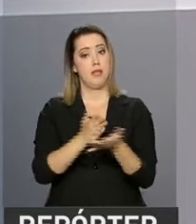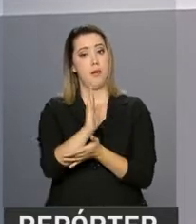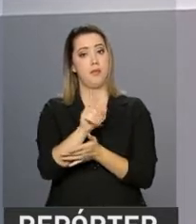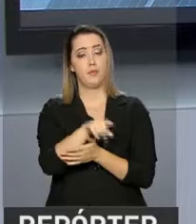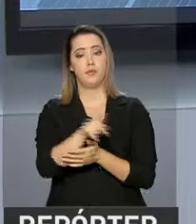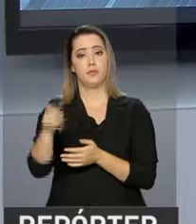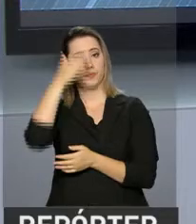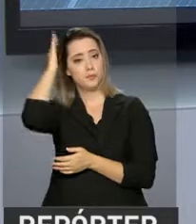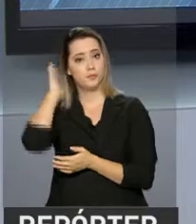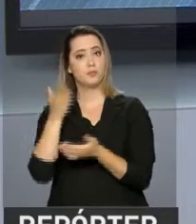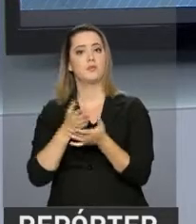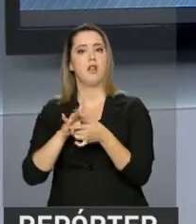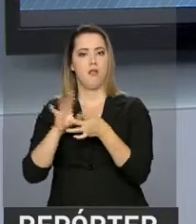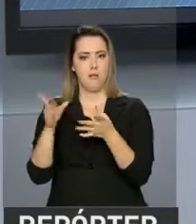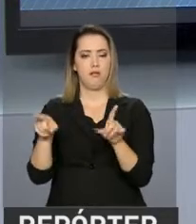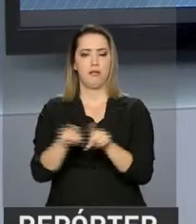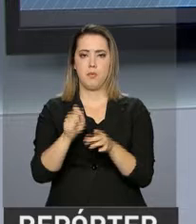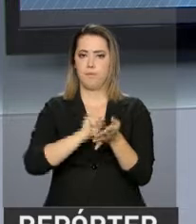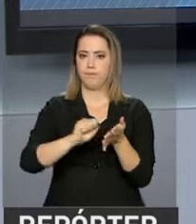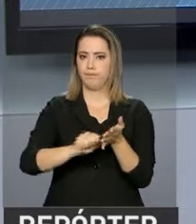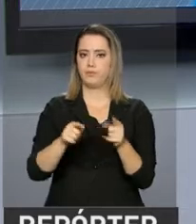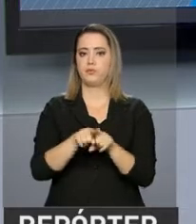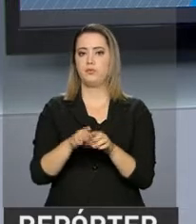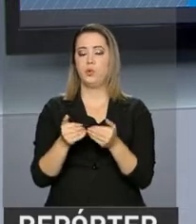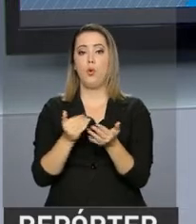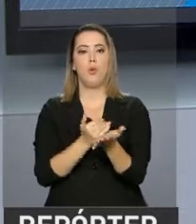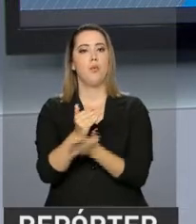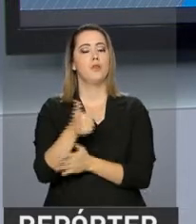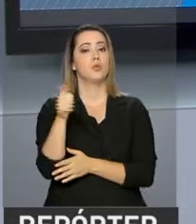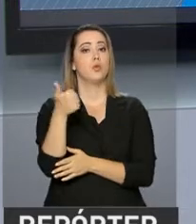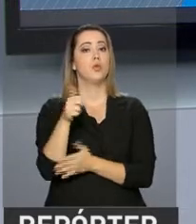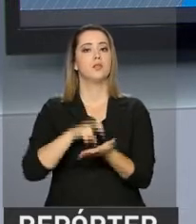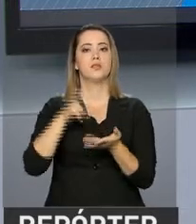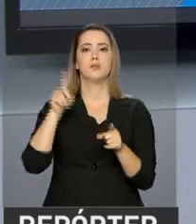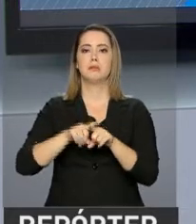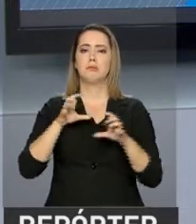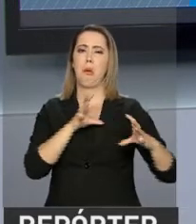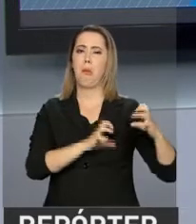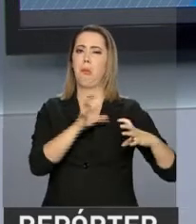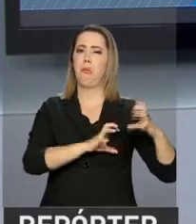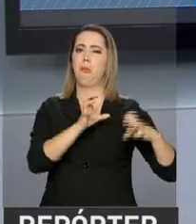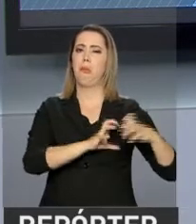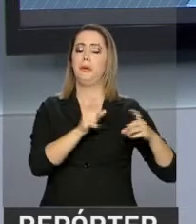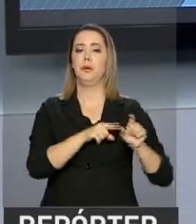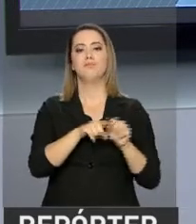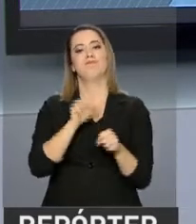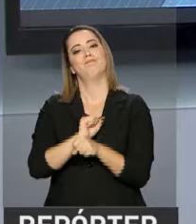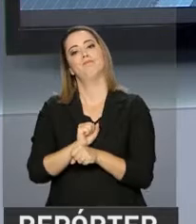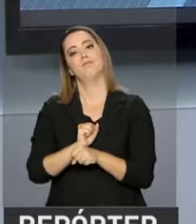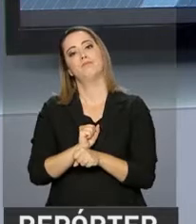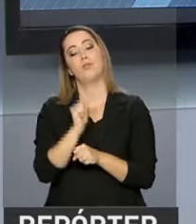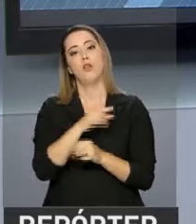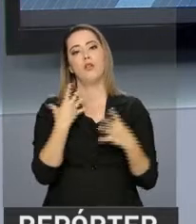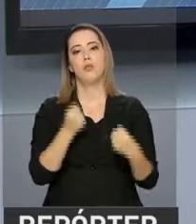Michel Temer. A sessão foi aberta às 11 da manhã, mas foi interrompida por tumulto da oposição. Nós vamos então até o Congresso